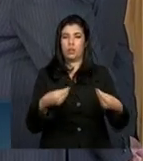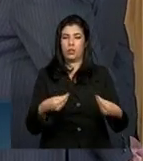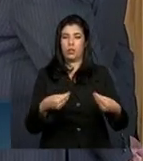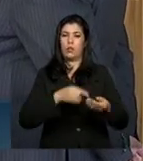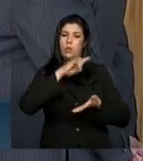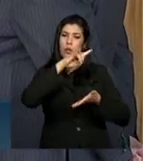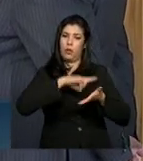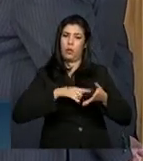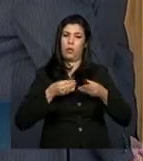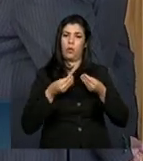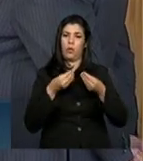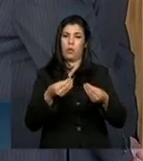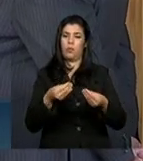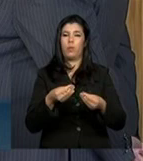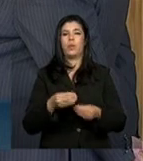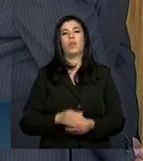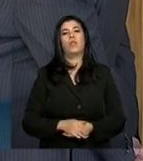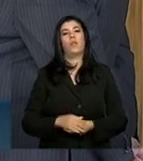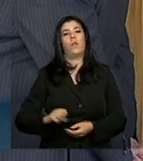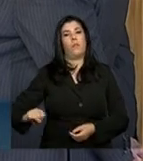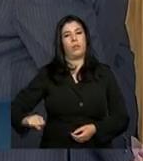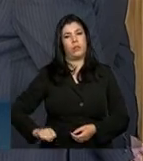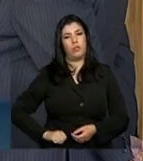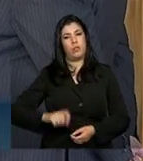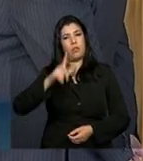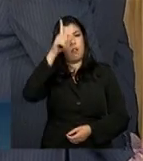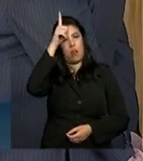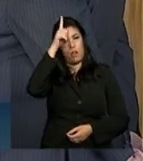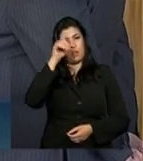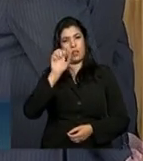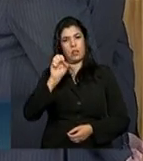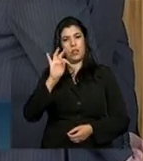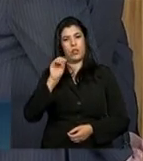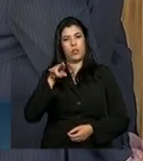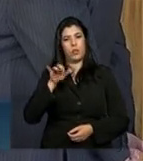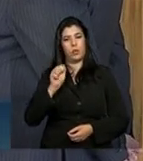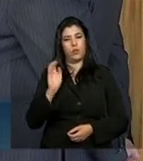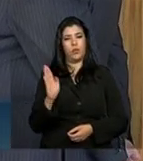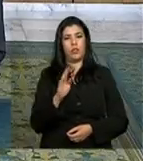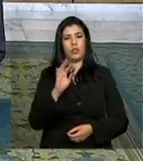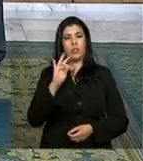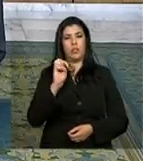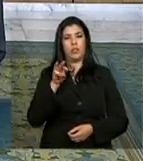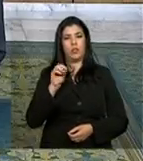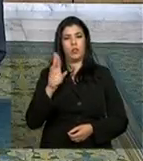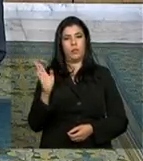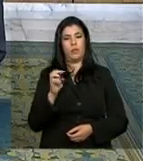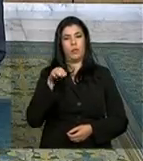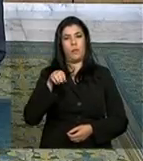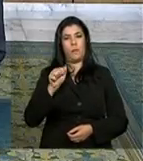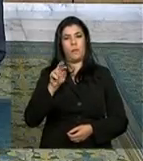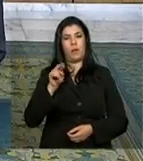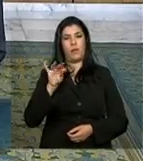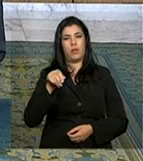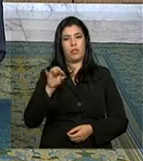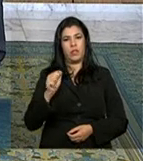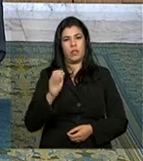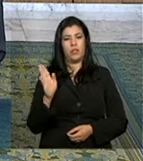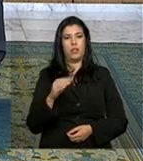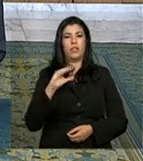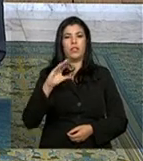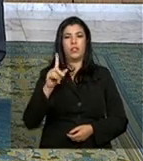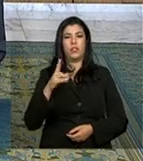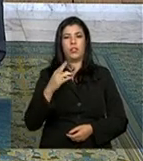credenciais os embaixadores da Alemanha, Estônia, Timor-Leste, Mauritânia, Colômbia, Líbia,